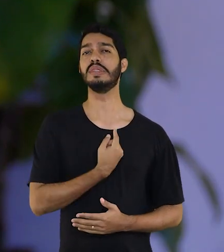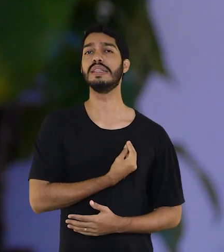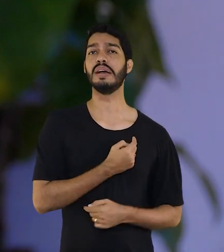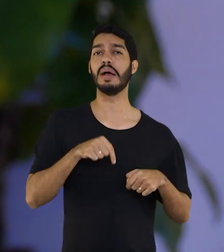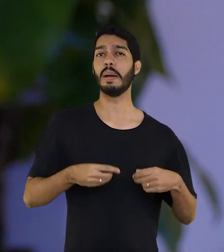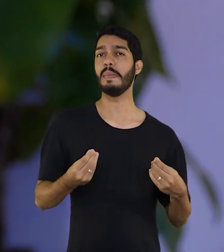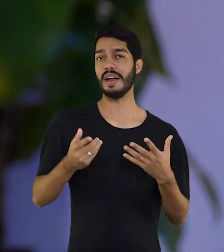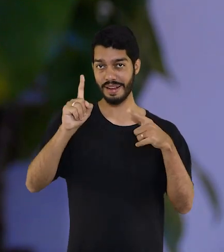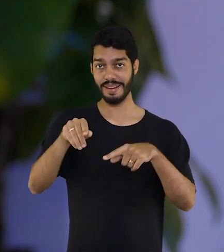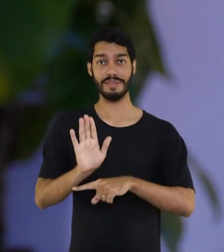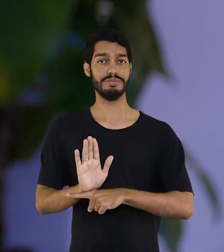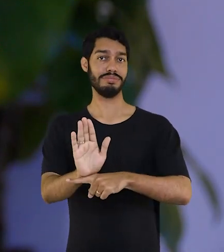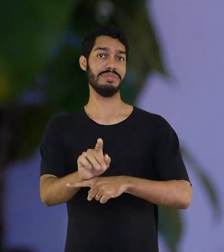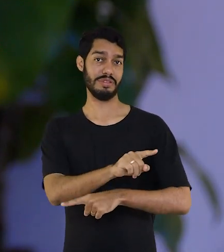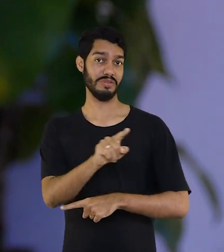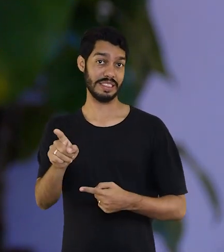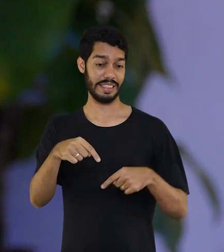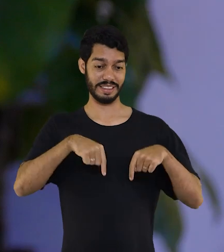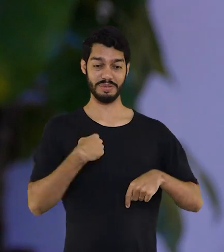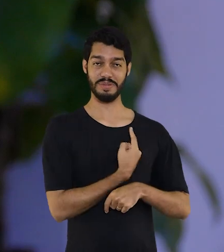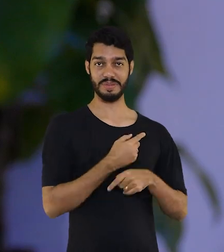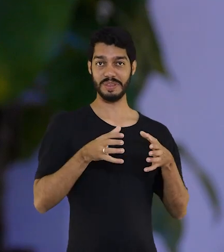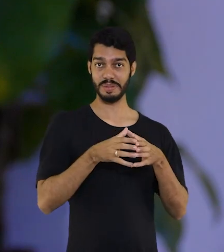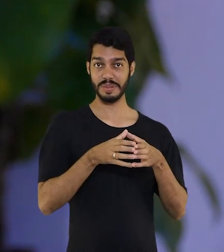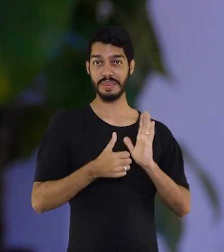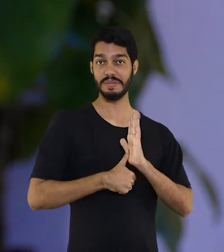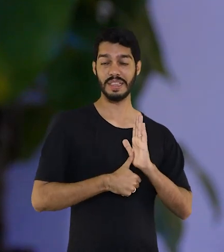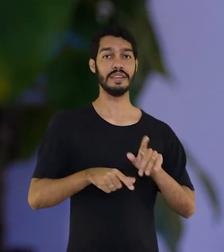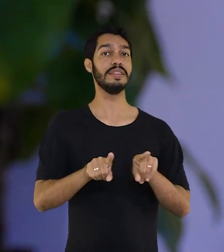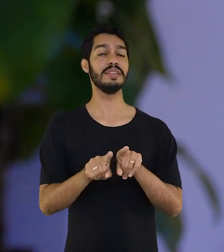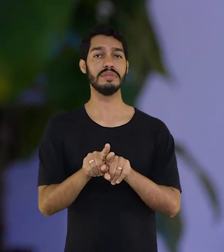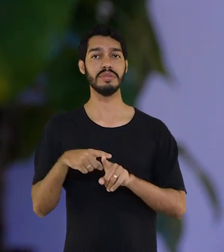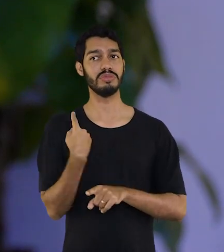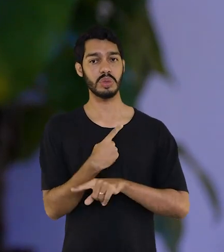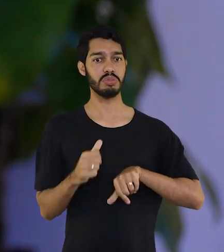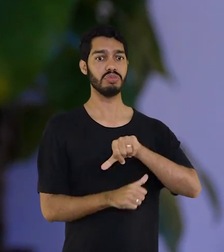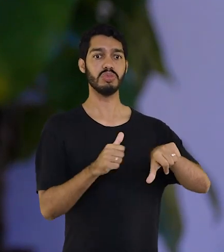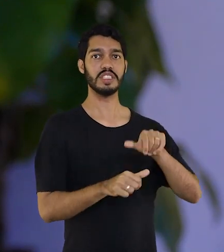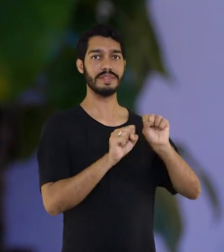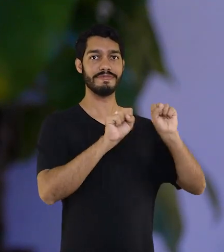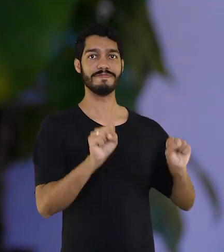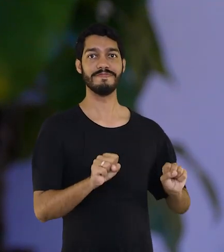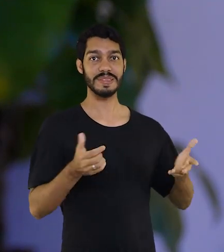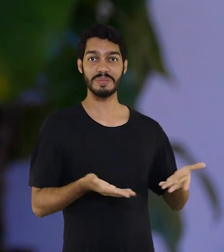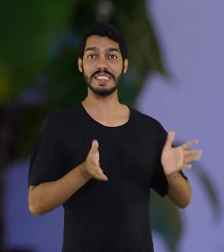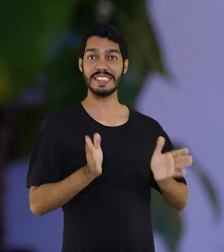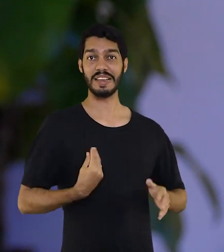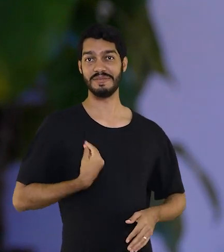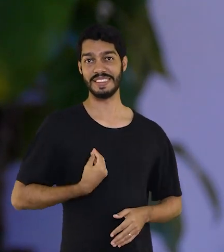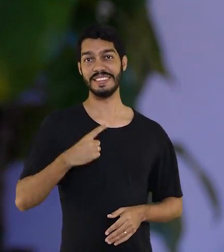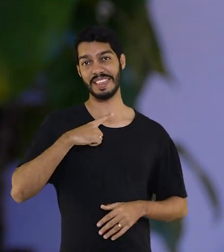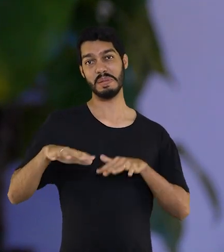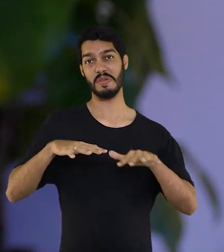existe justamente para pavimentar esse caminho de sonho, seja através dos Bering Founders, seja através também da mudança sistêmica que a gente tem